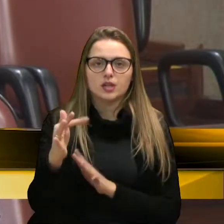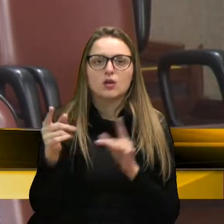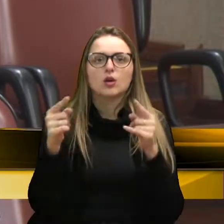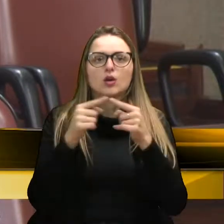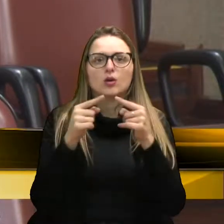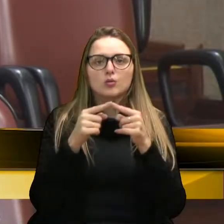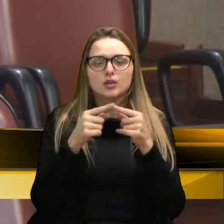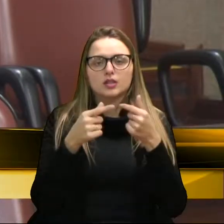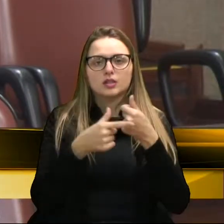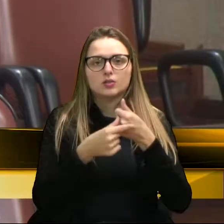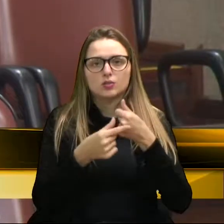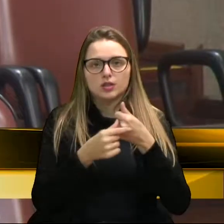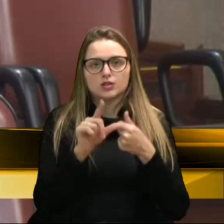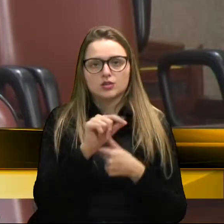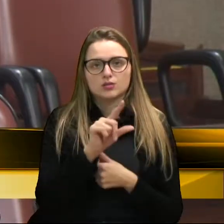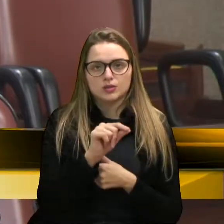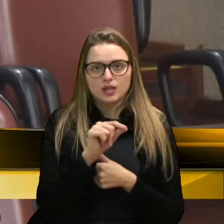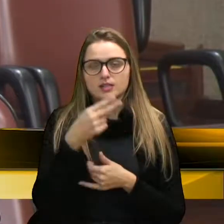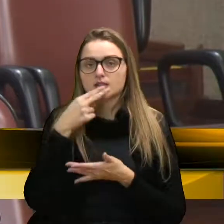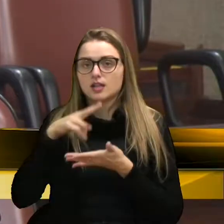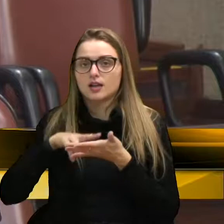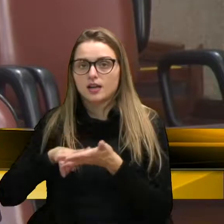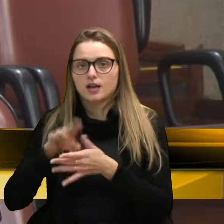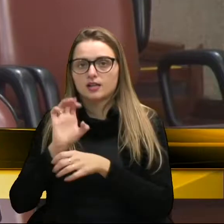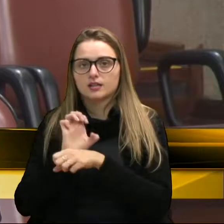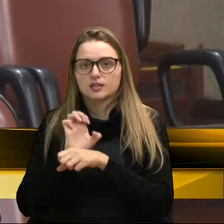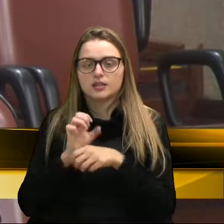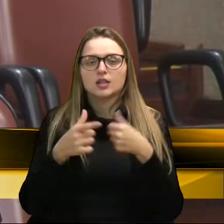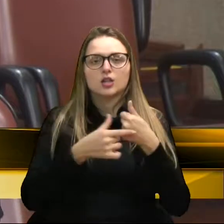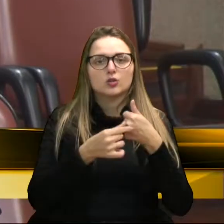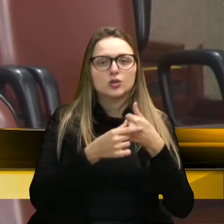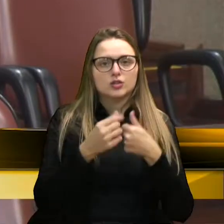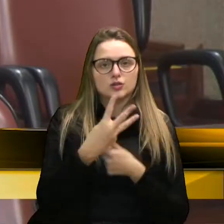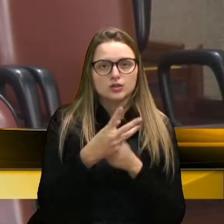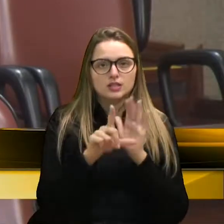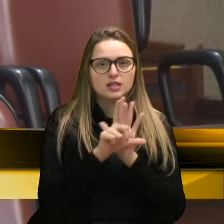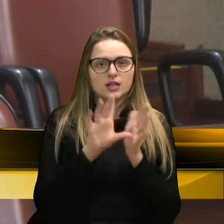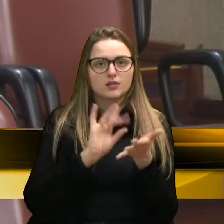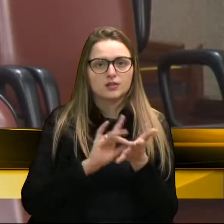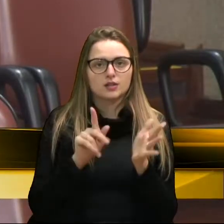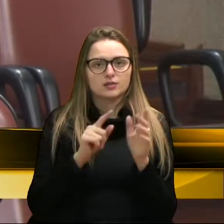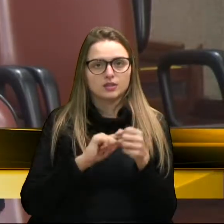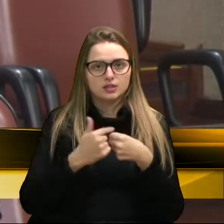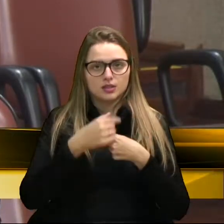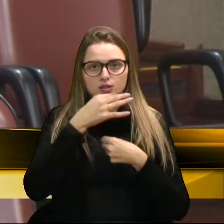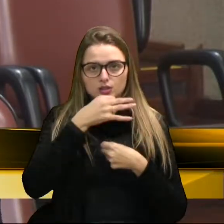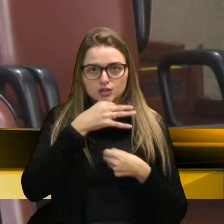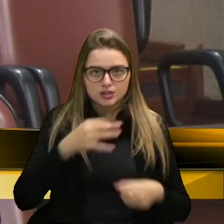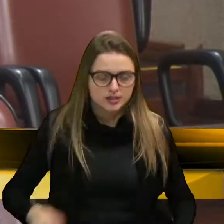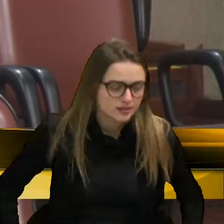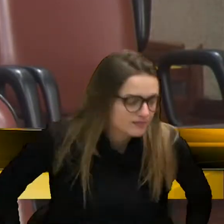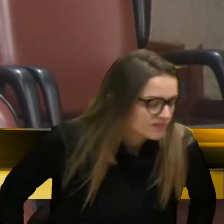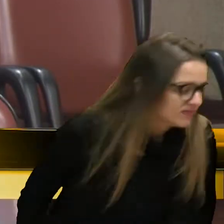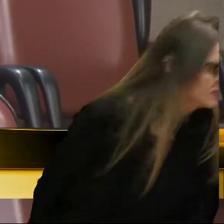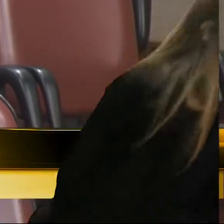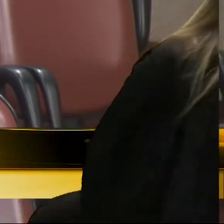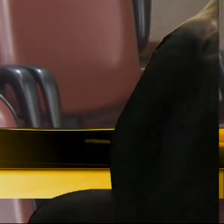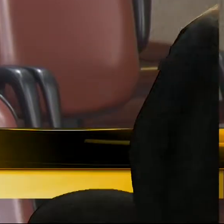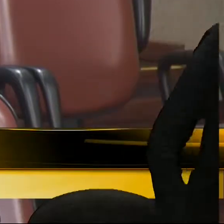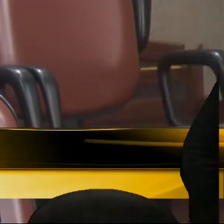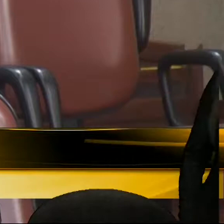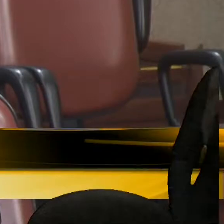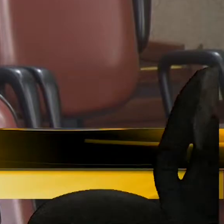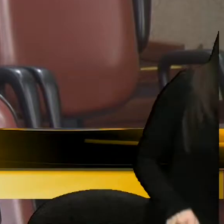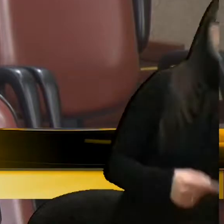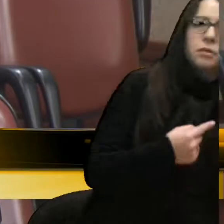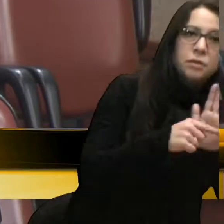artigo 10 da Carta Estadual, do artigo 3º da Lei Orgânica. A iniciativa proposta fere o